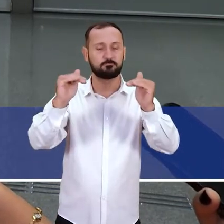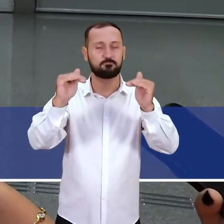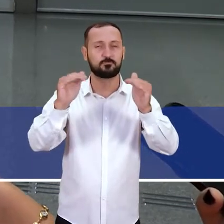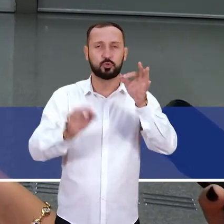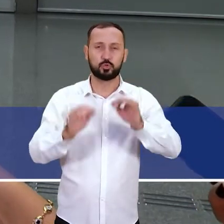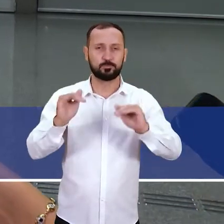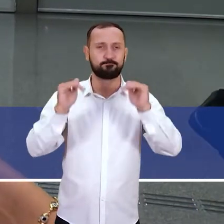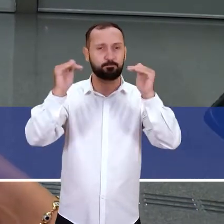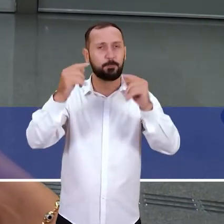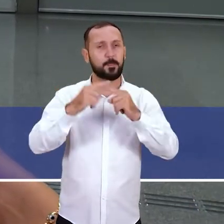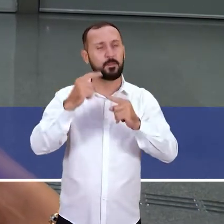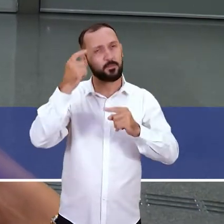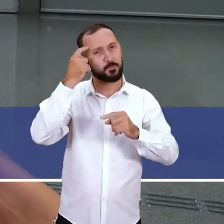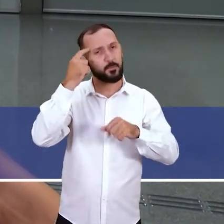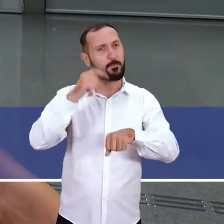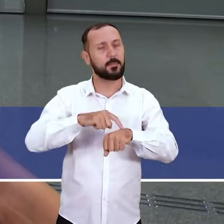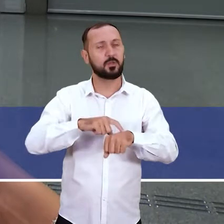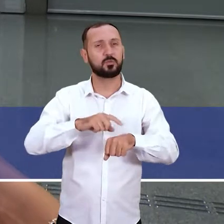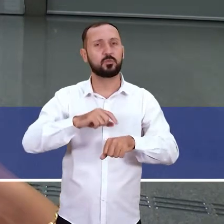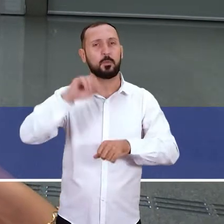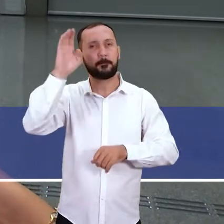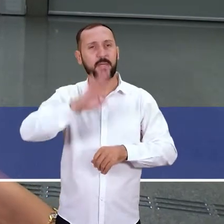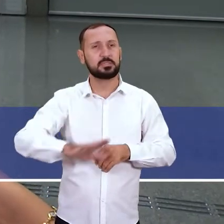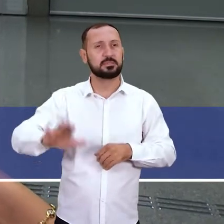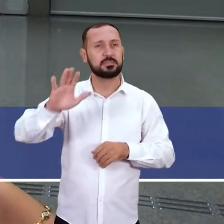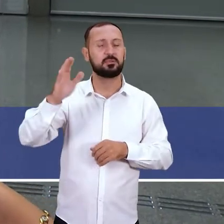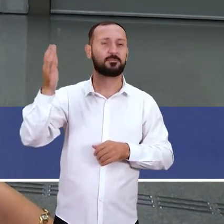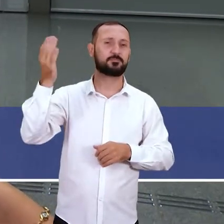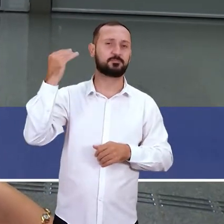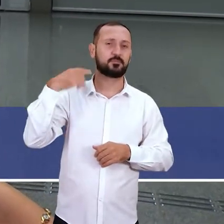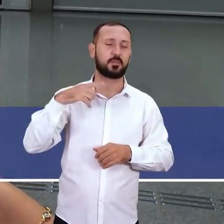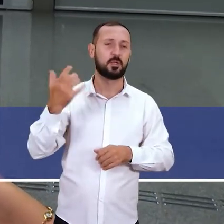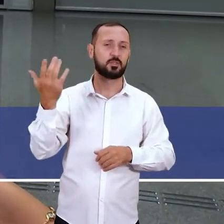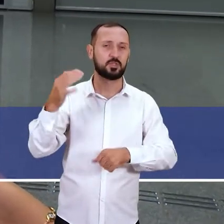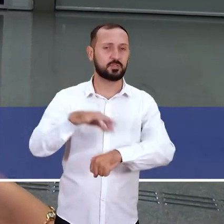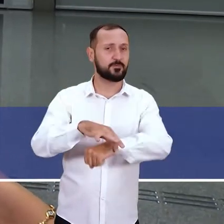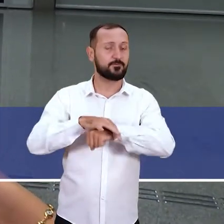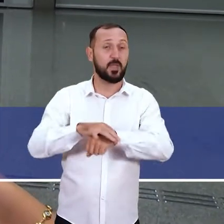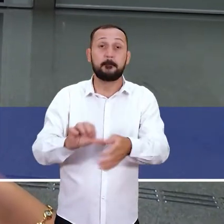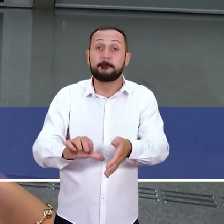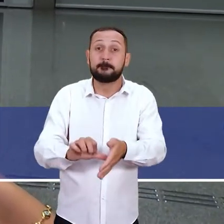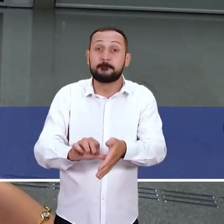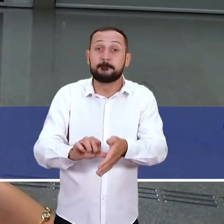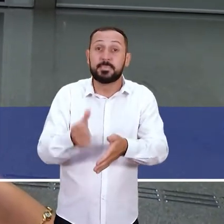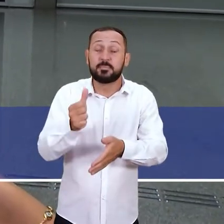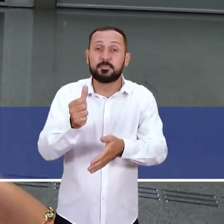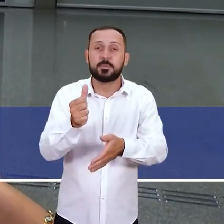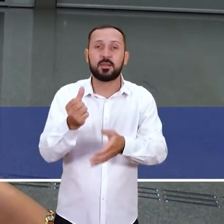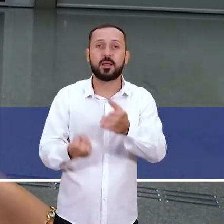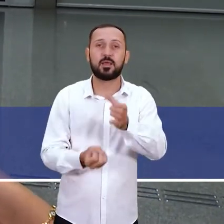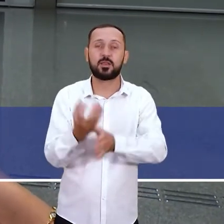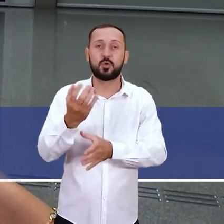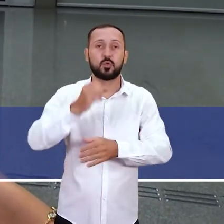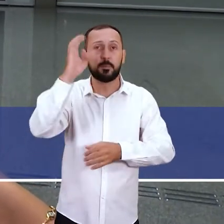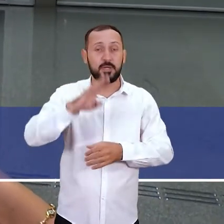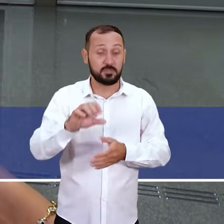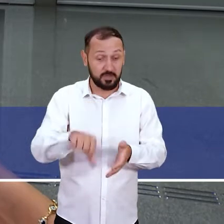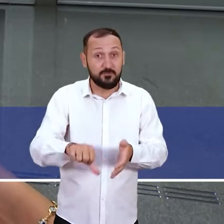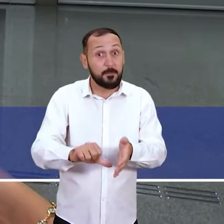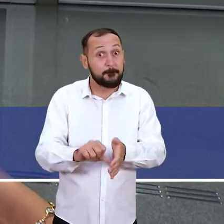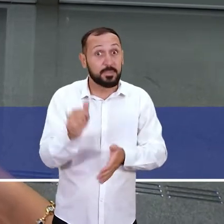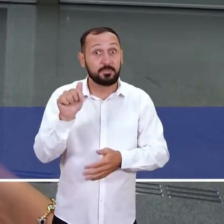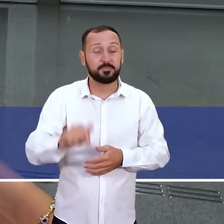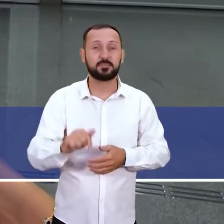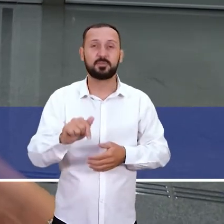Honor porque entendeu o momento do Brasil. Naquele momento a Defensoria Pública foi a primeira a ser criada no Brasil, nós saímos na